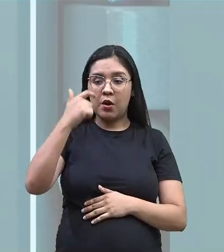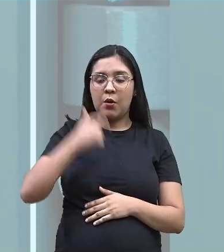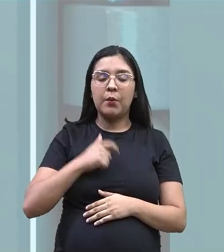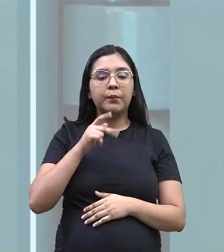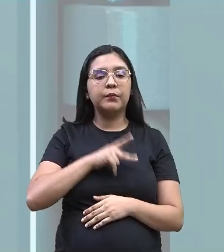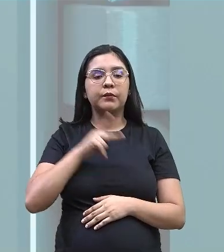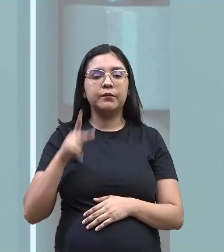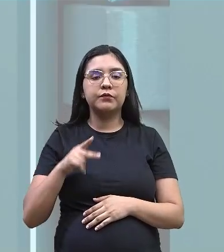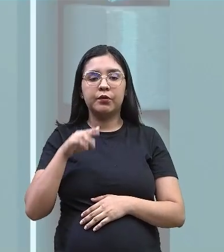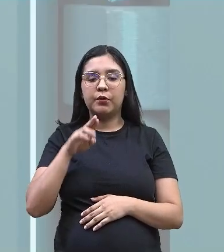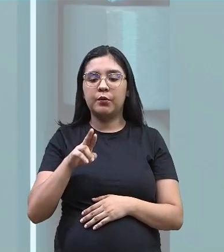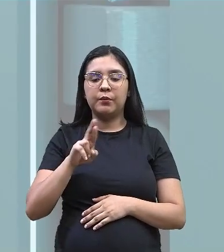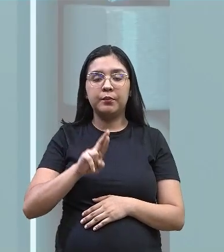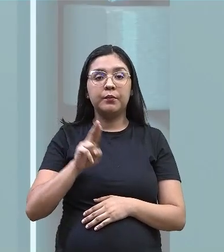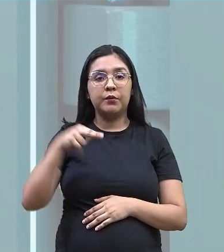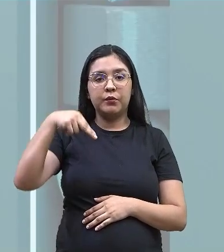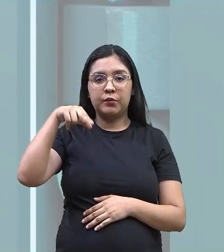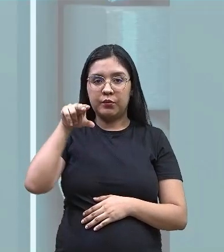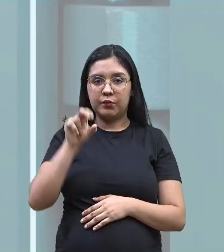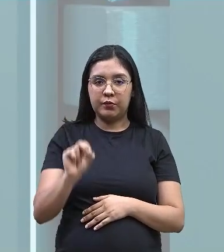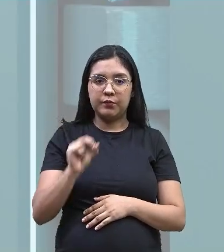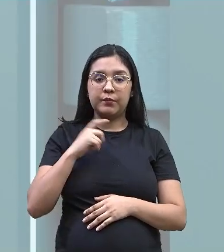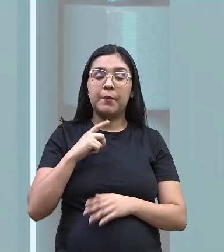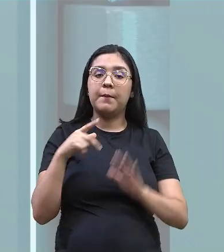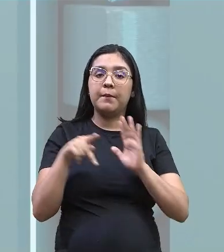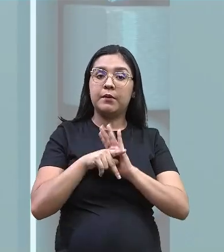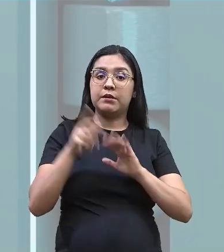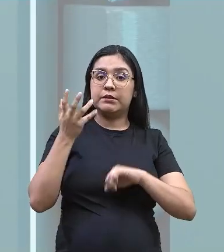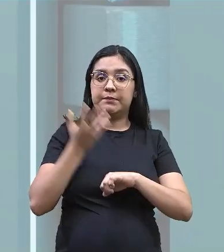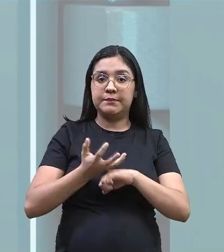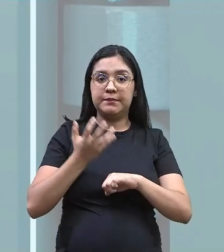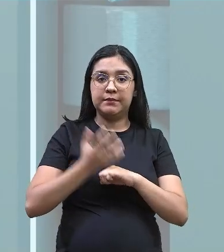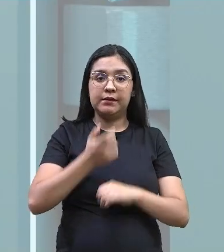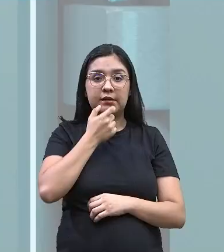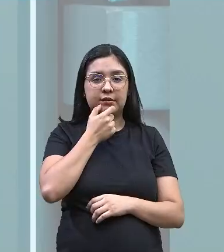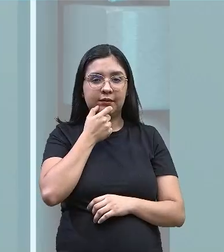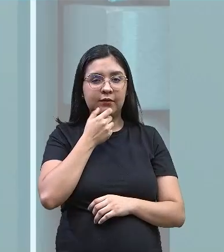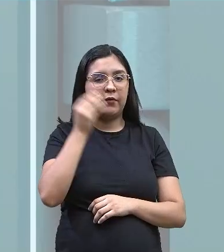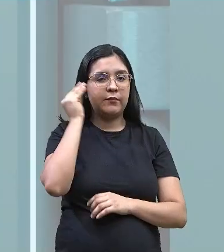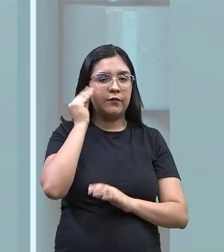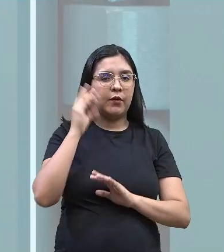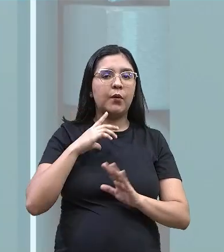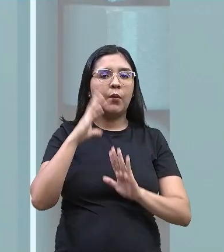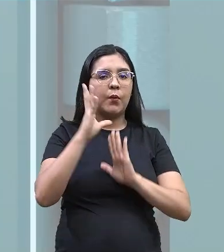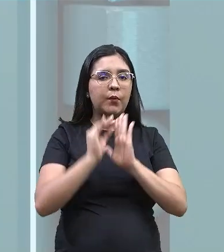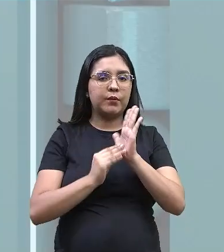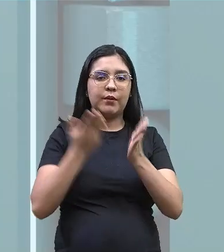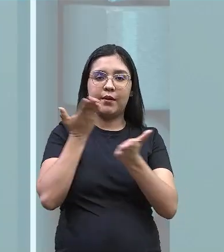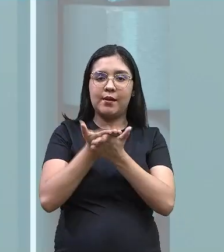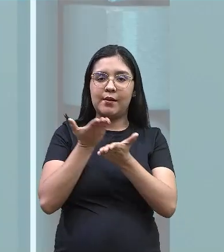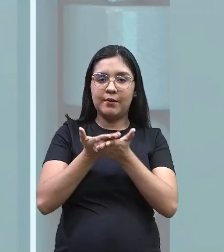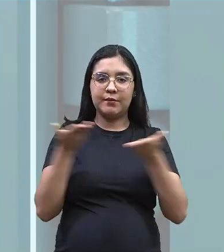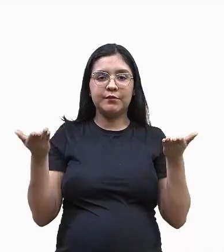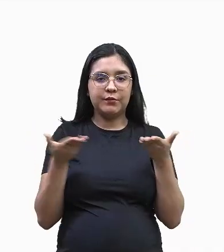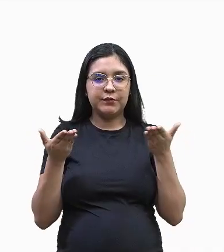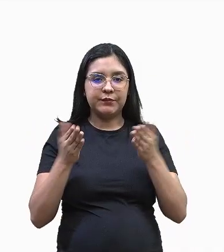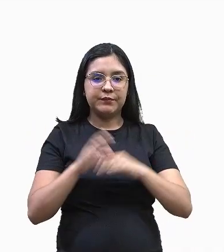professor Bruno Delgado, professor de língua inglesa, e acompanha comigo que nós vamos ver na nossa aula de